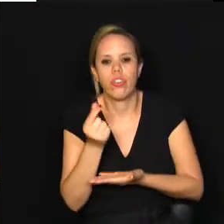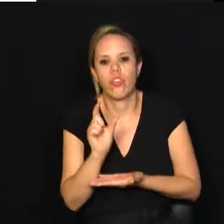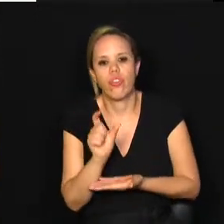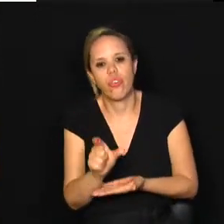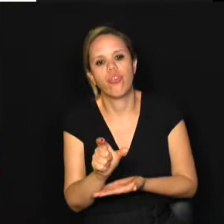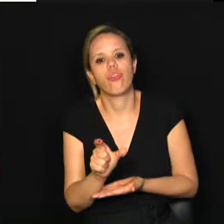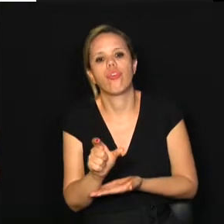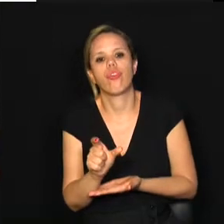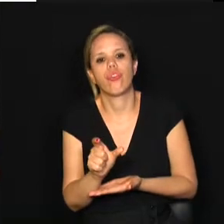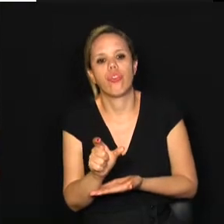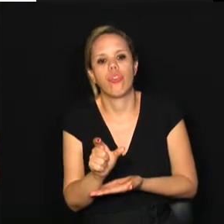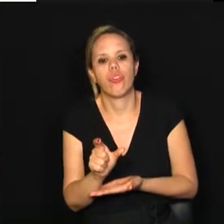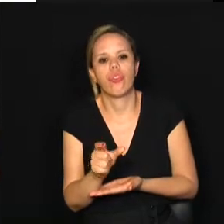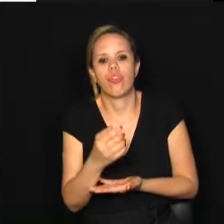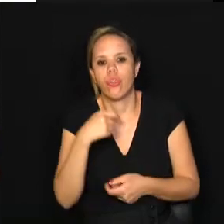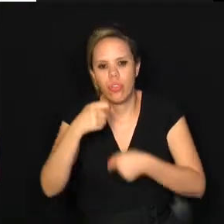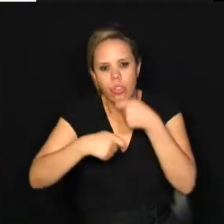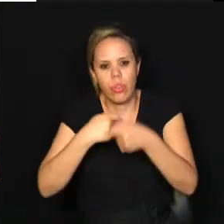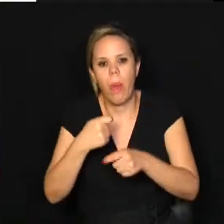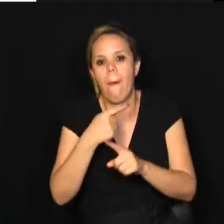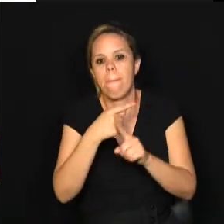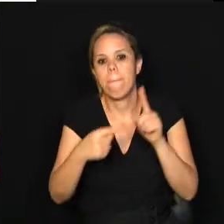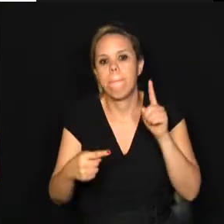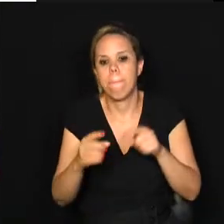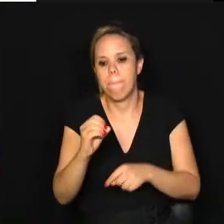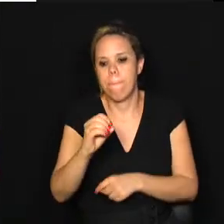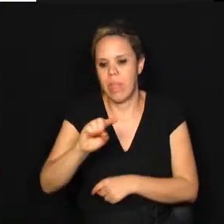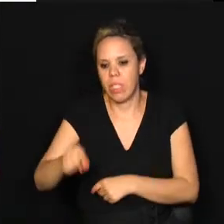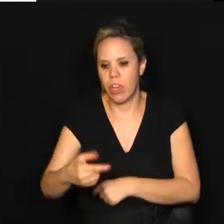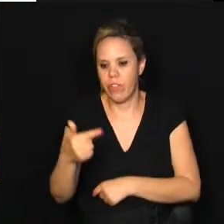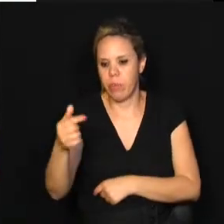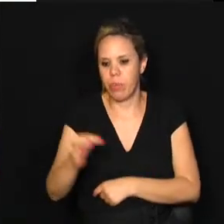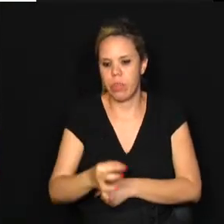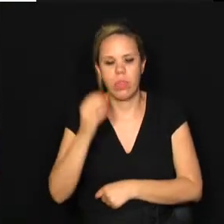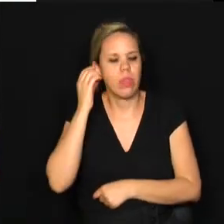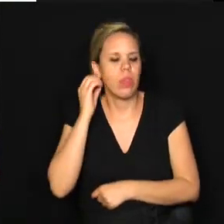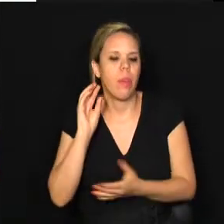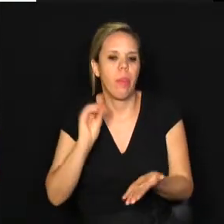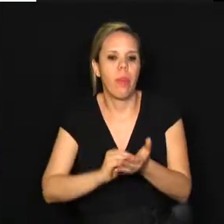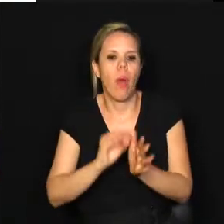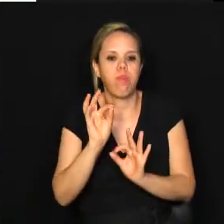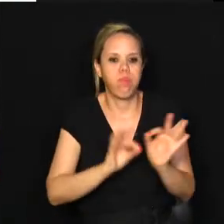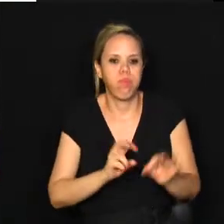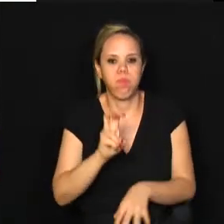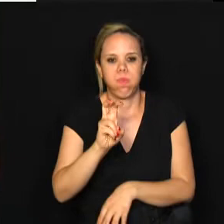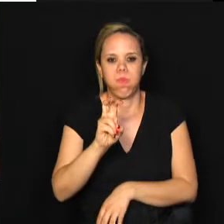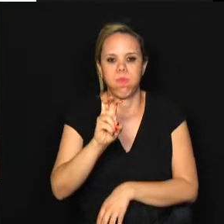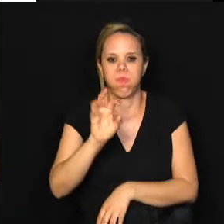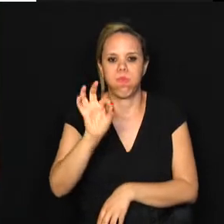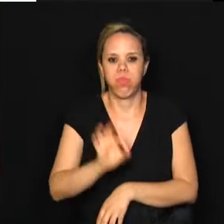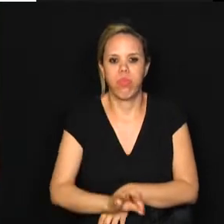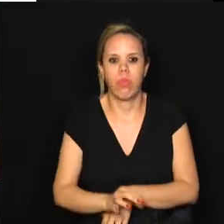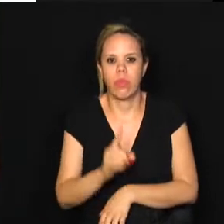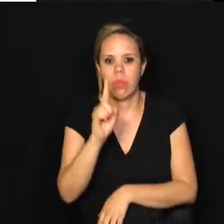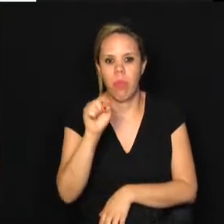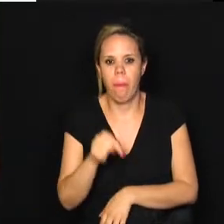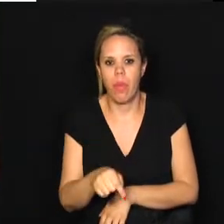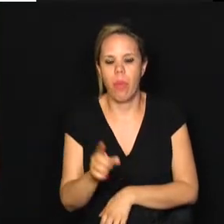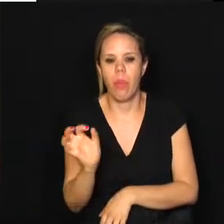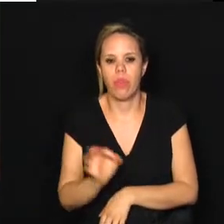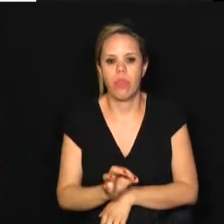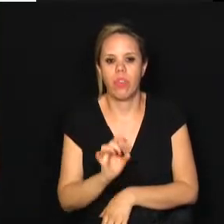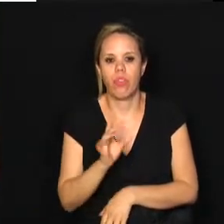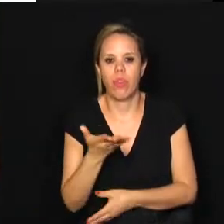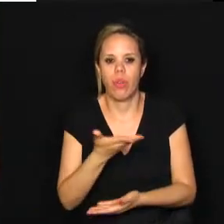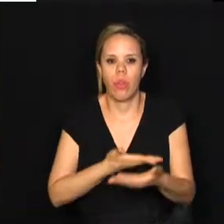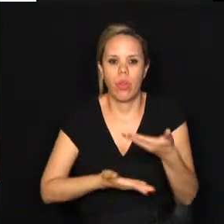refeição no percentual de 0,5%. Foi reajustado para 5%, ou seja, um reajuste de 1.000% só no